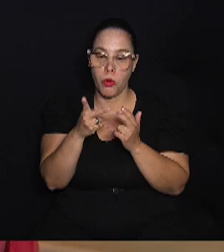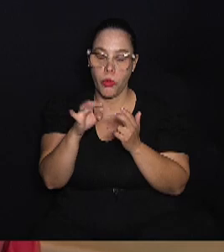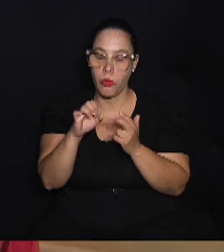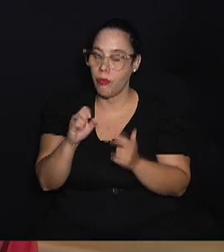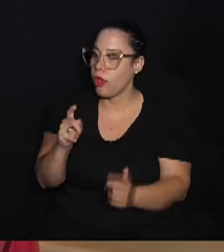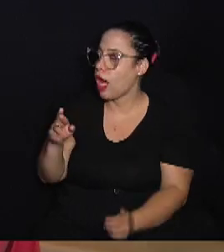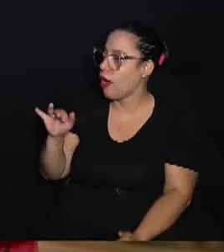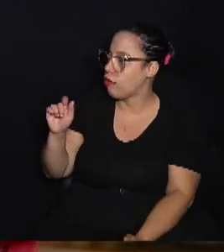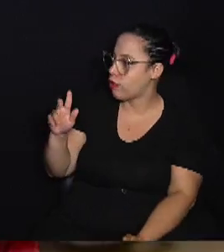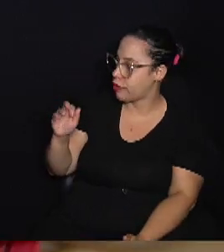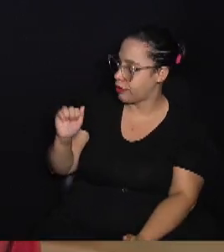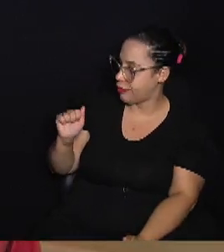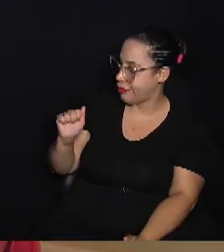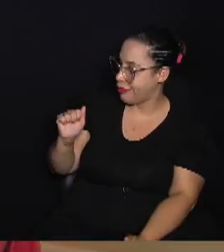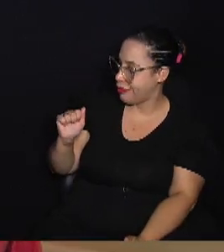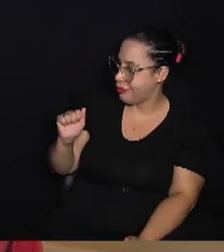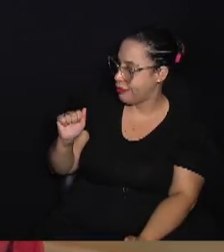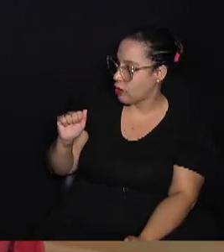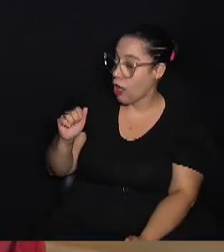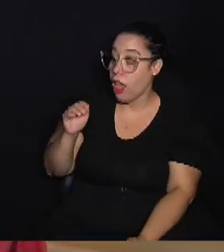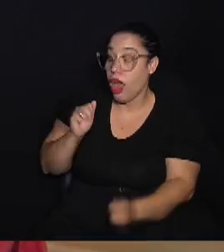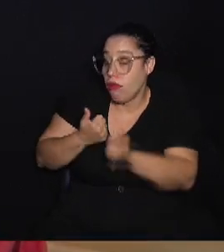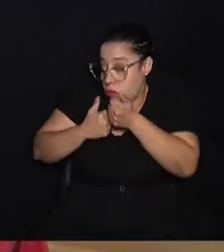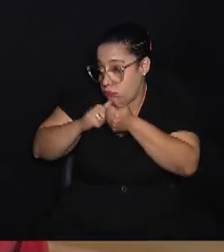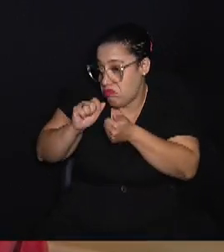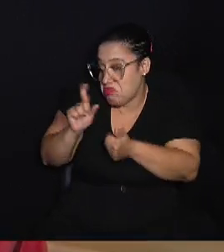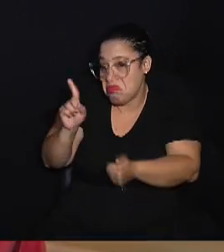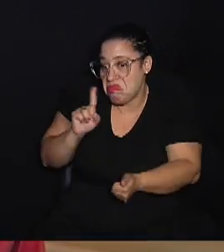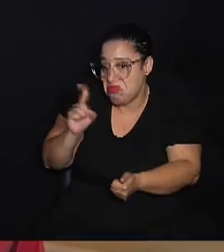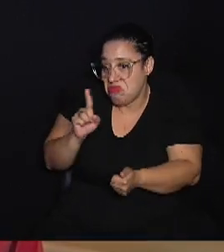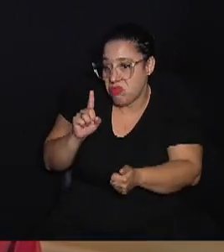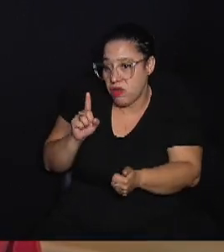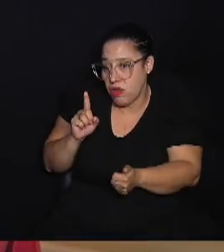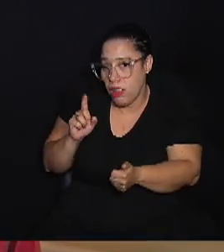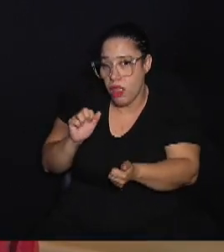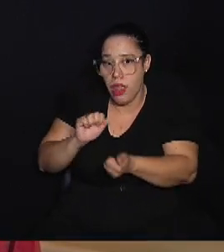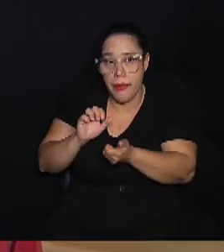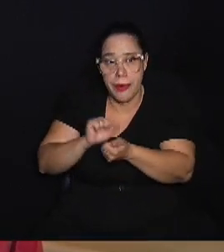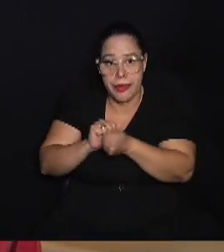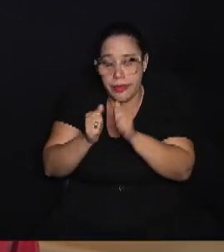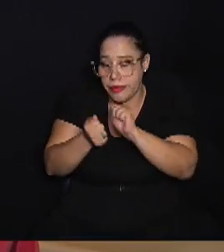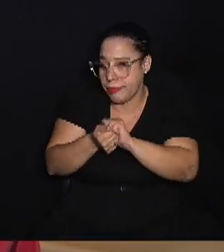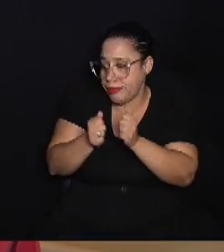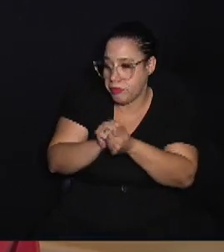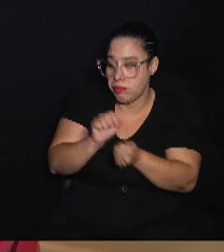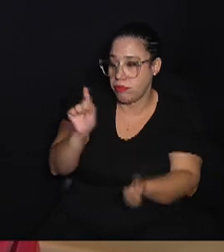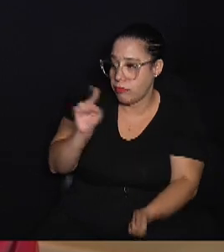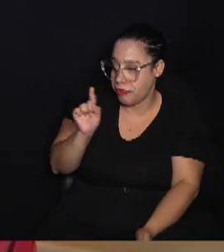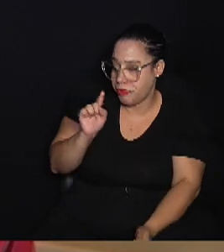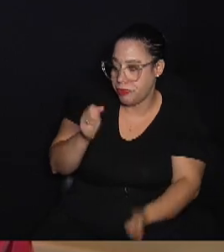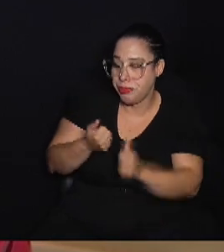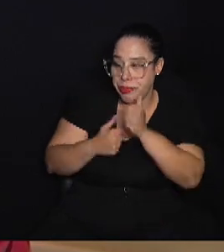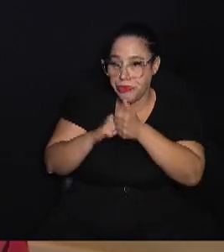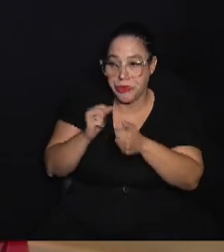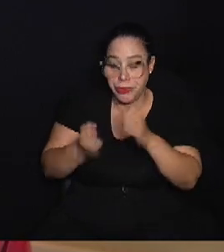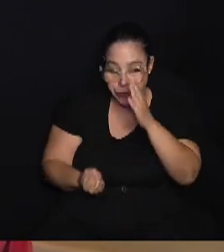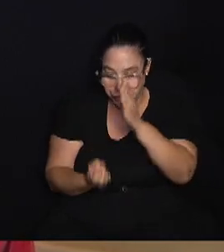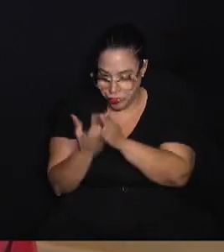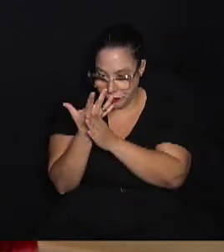legal do rugby em cadeira de rodas é que é um esporte que não é um esporte adaptado, né? Não é uma modalidade adaptada, né? É um esporte criado,